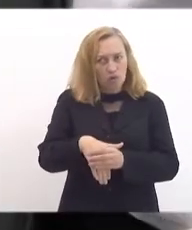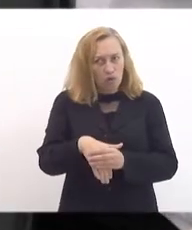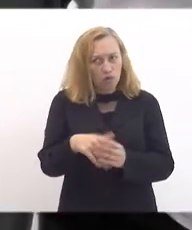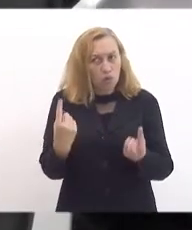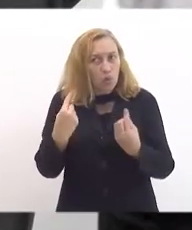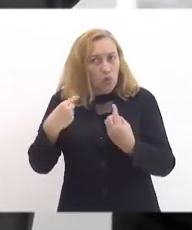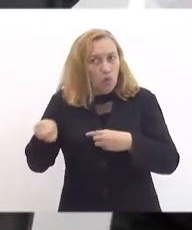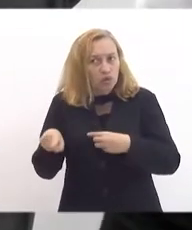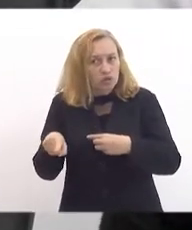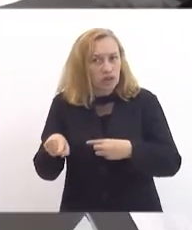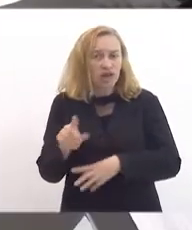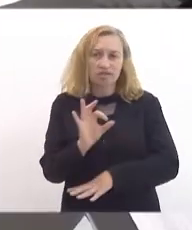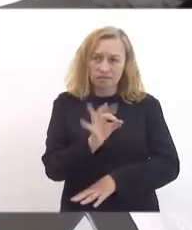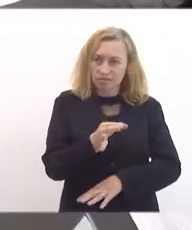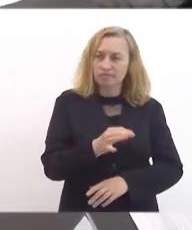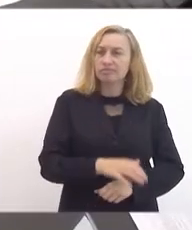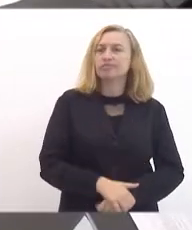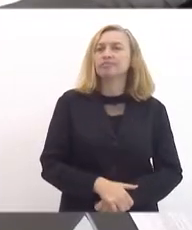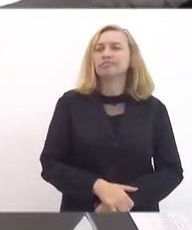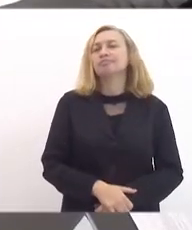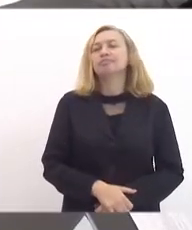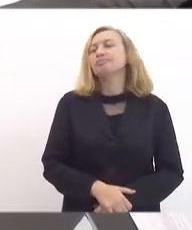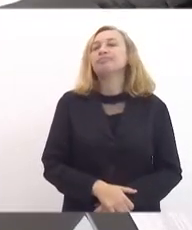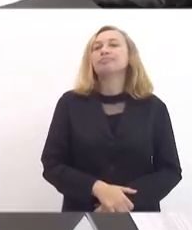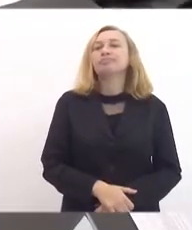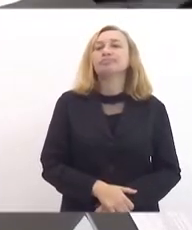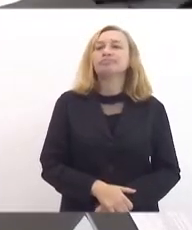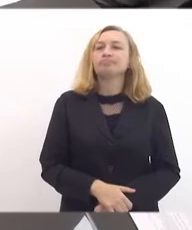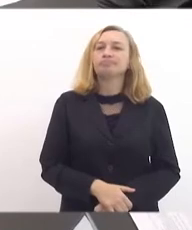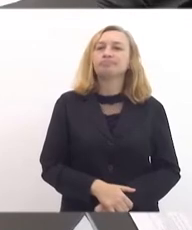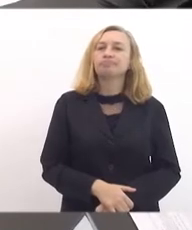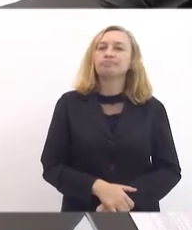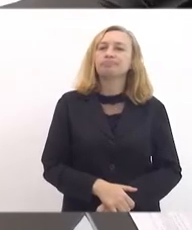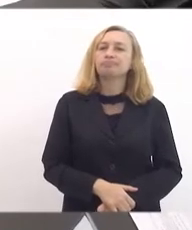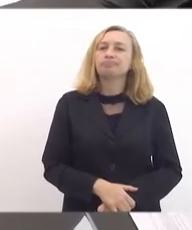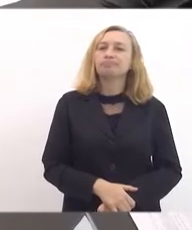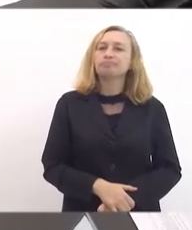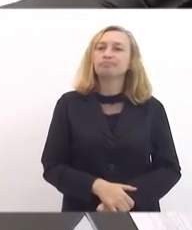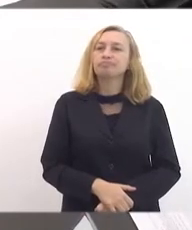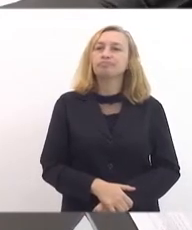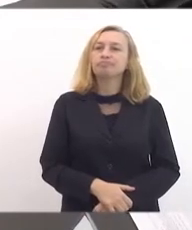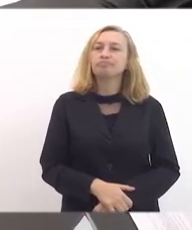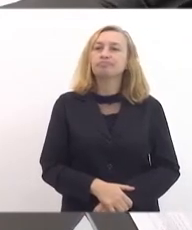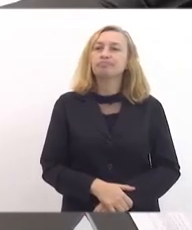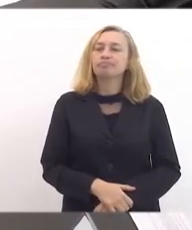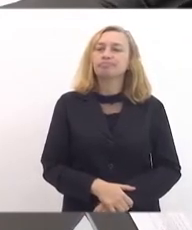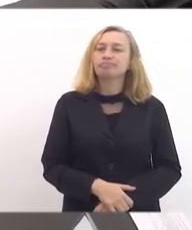contrário no mérito exatamente o cardíacos e